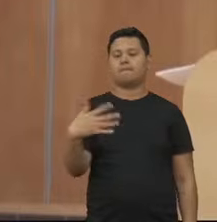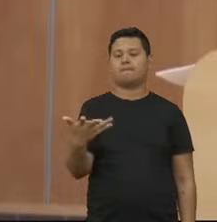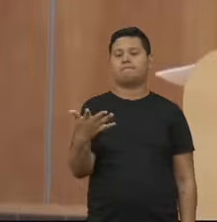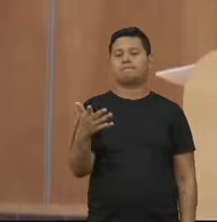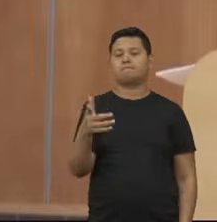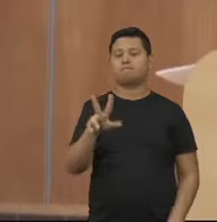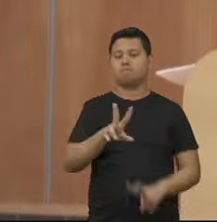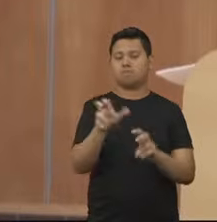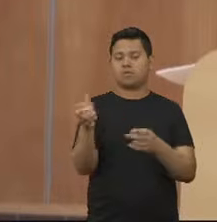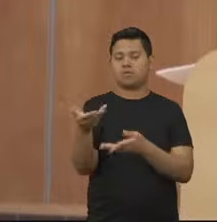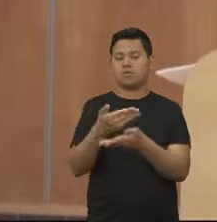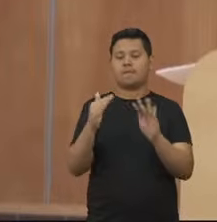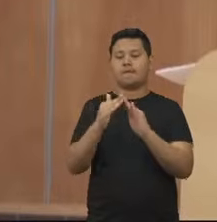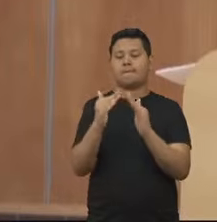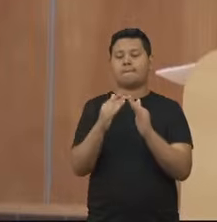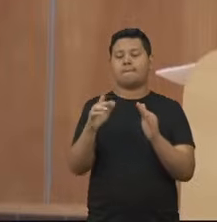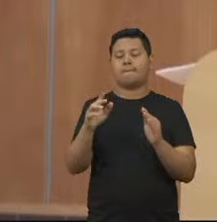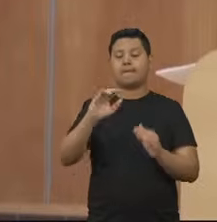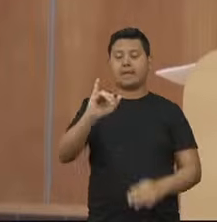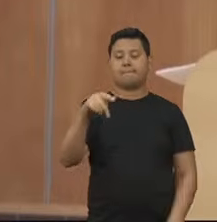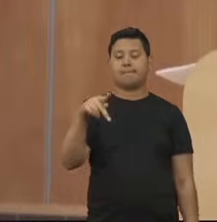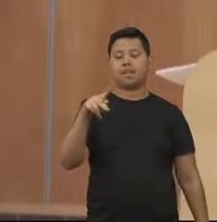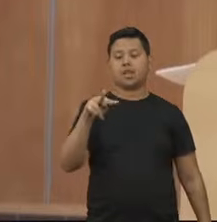de Bens Móveis, IPTU,